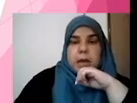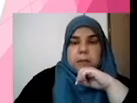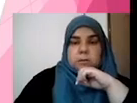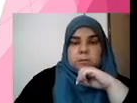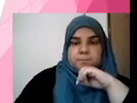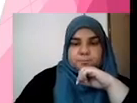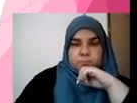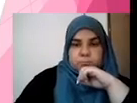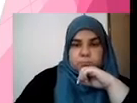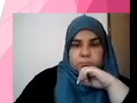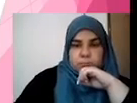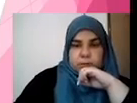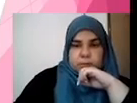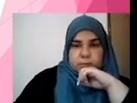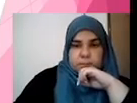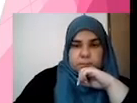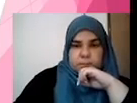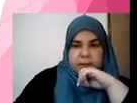outro lado,